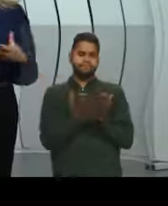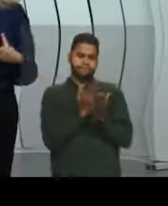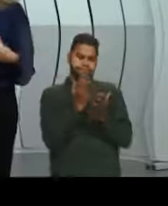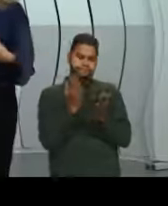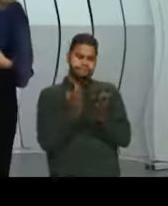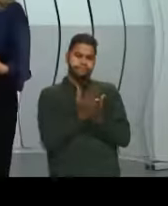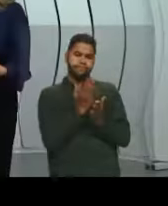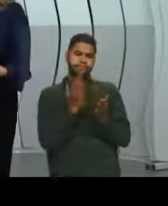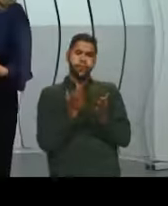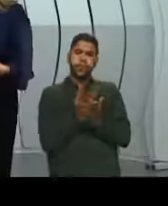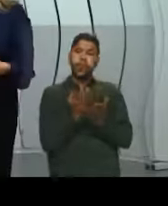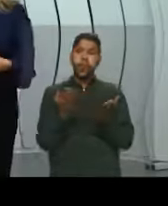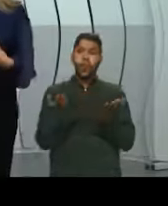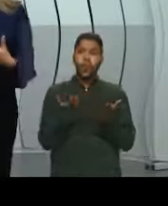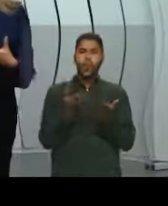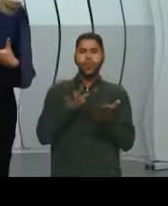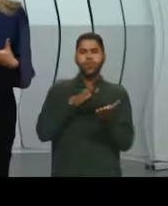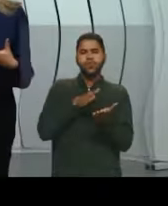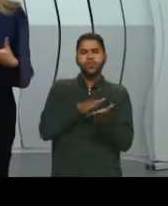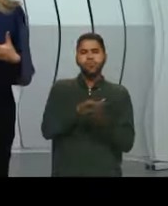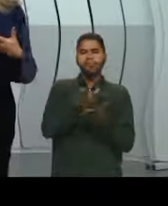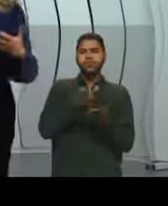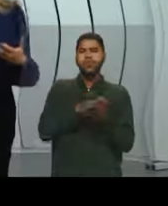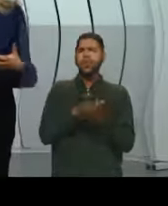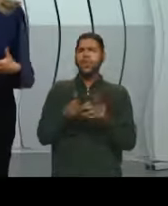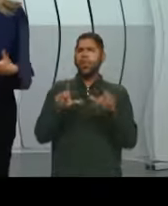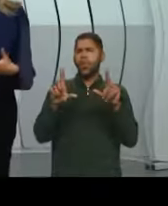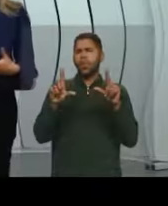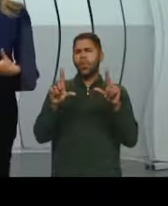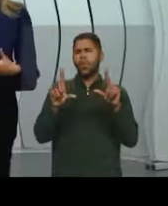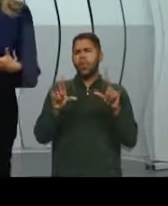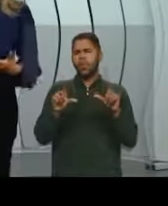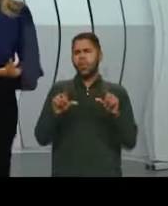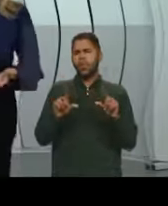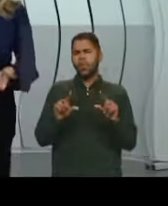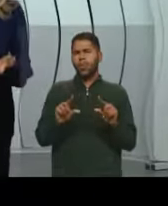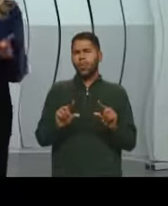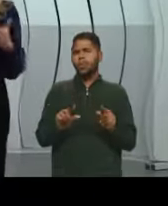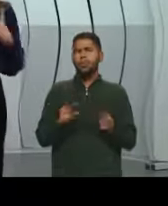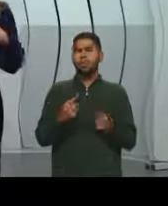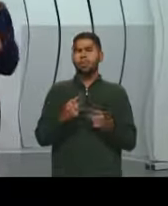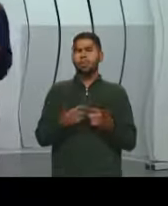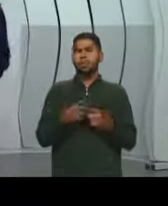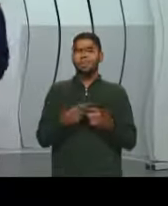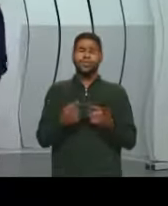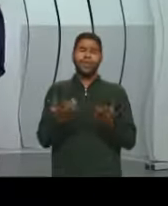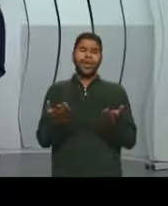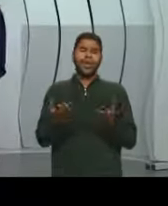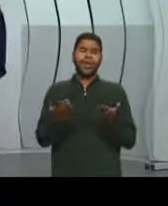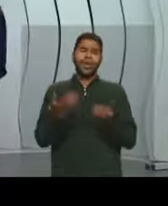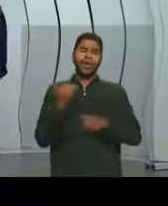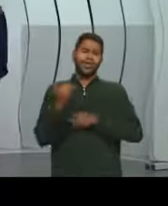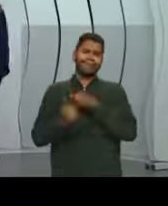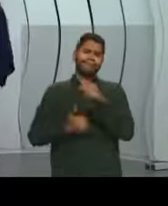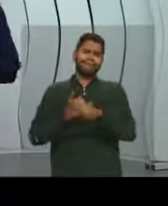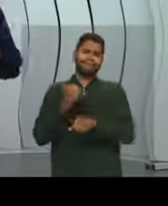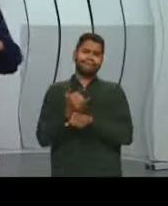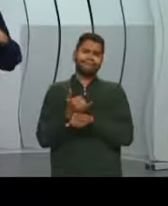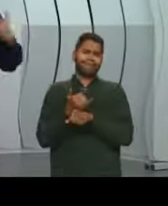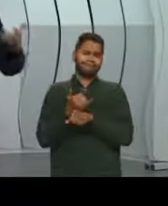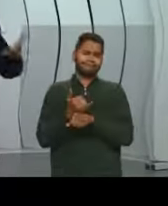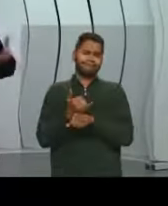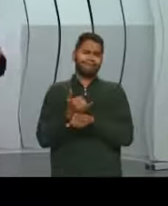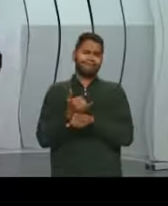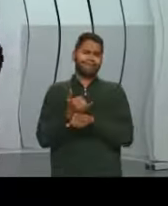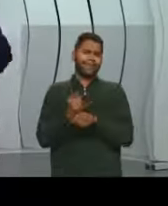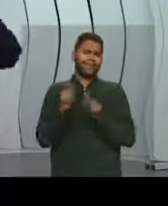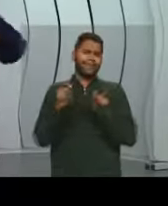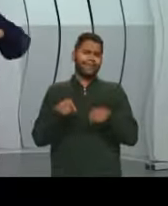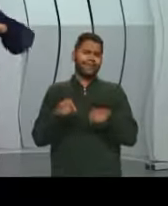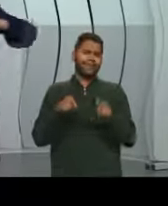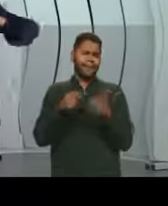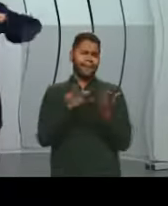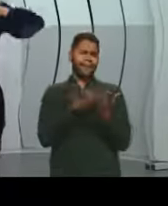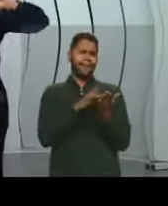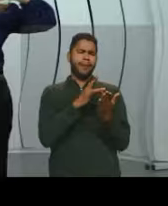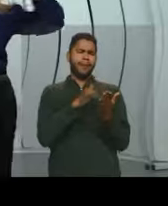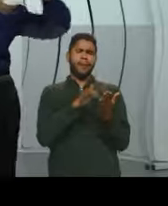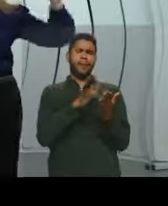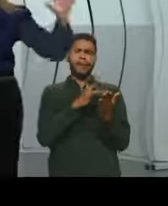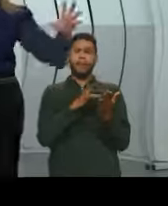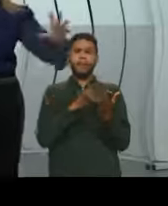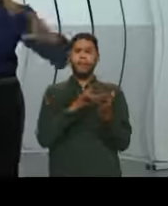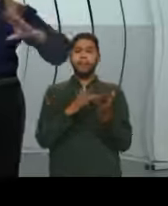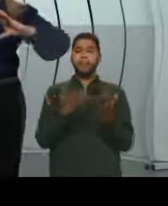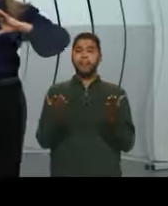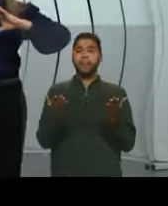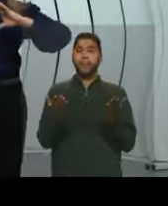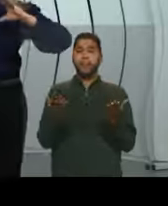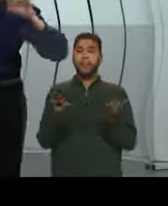as revistas impressas diminuíram bastante, né? Por quê? Porque hoje tudo é digital. Mas quando passamos perto